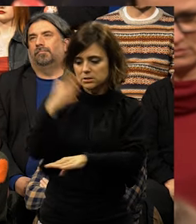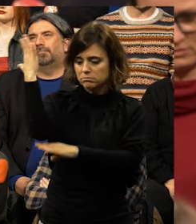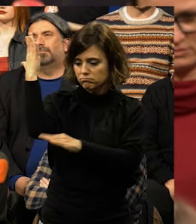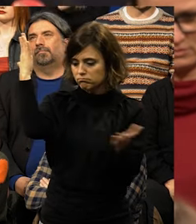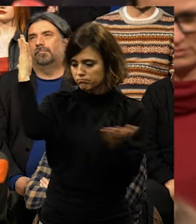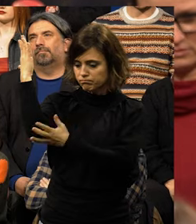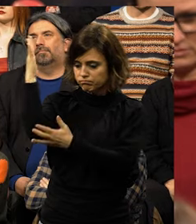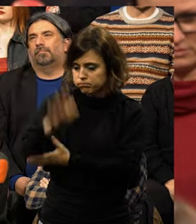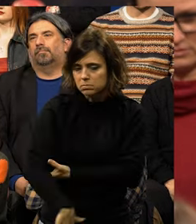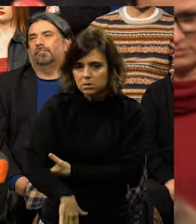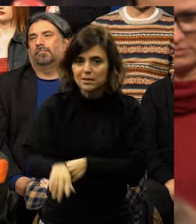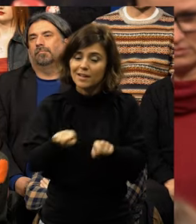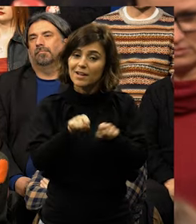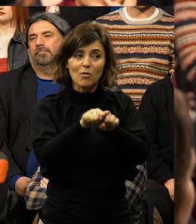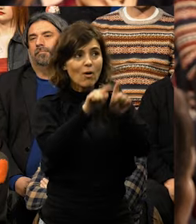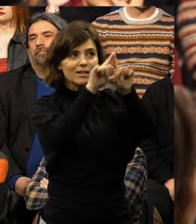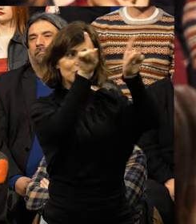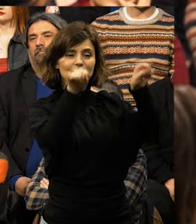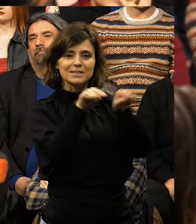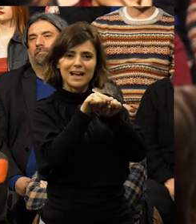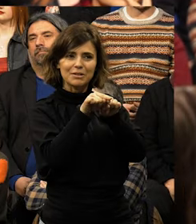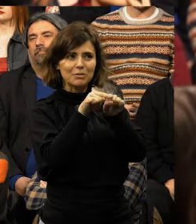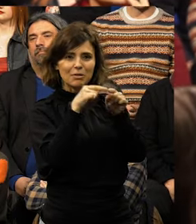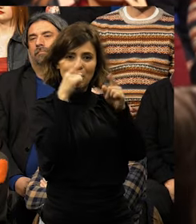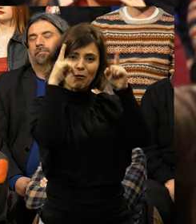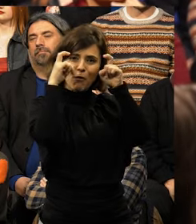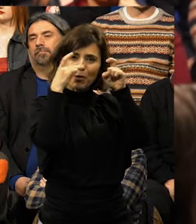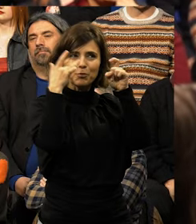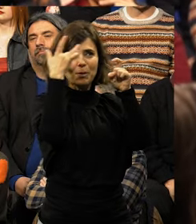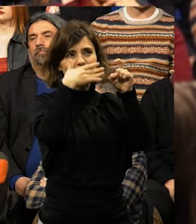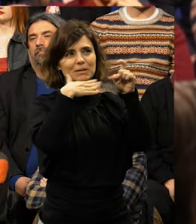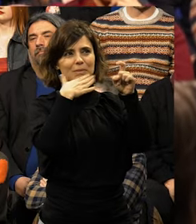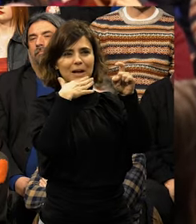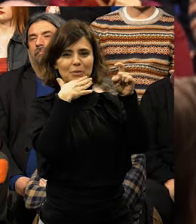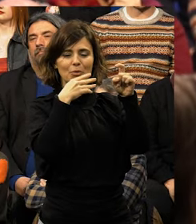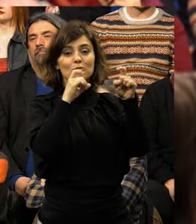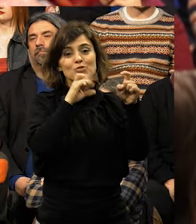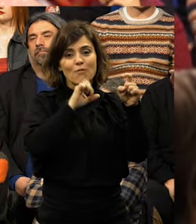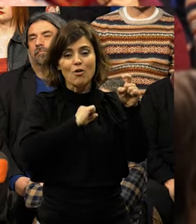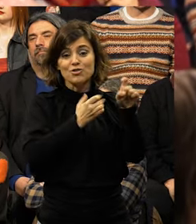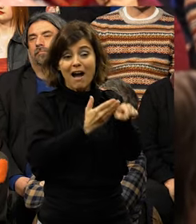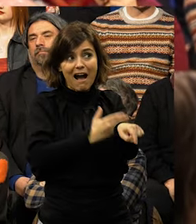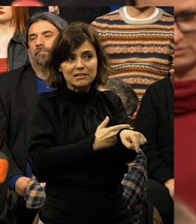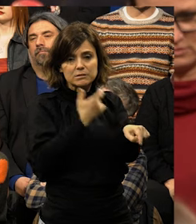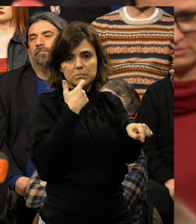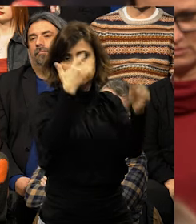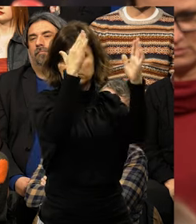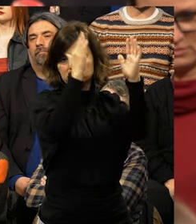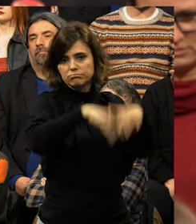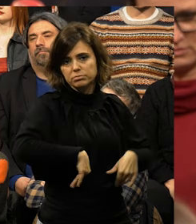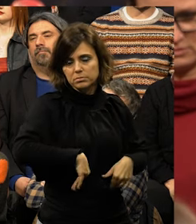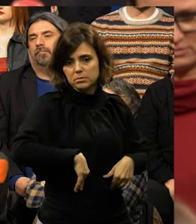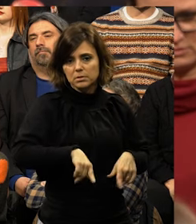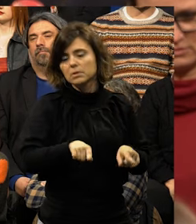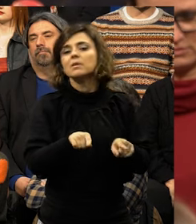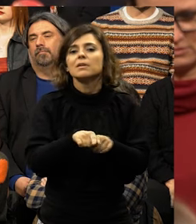branco do casamento dos meus avós antes de as pared desmoronarem é o tapete da oração do meu tio onde dezenas